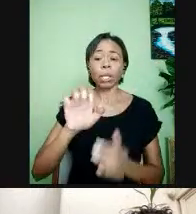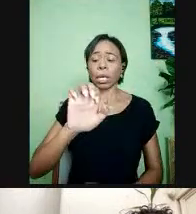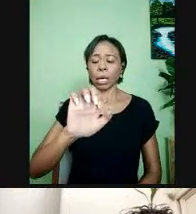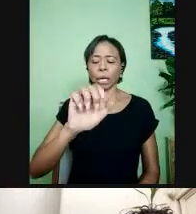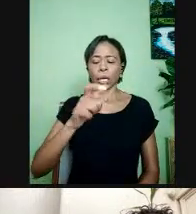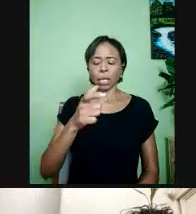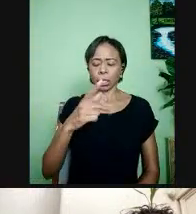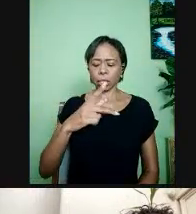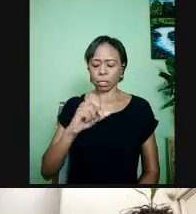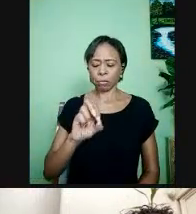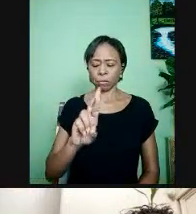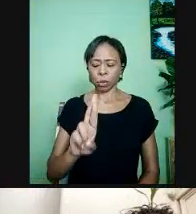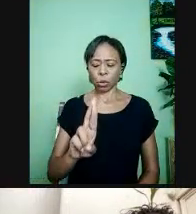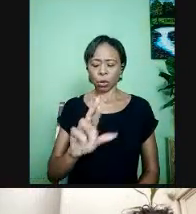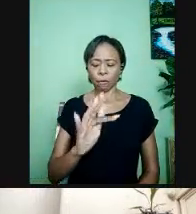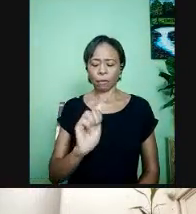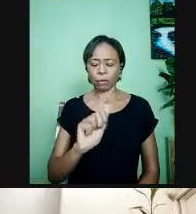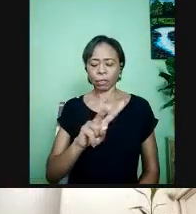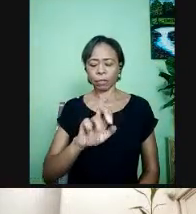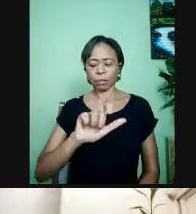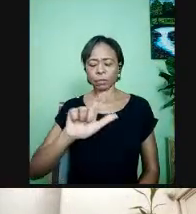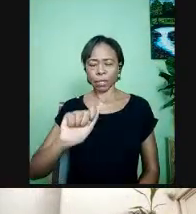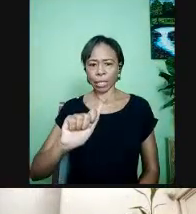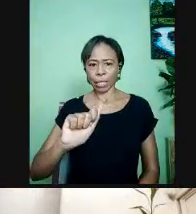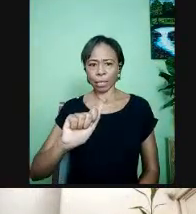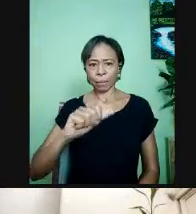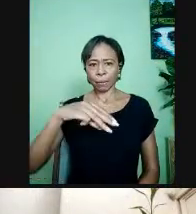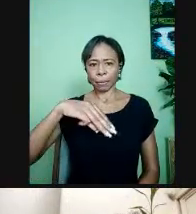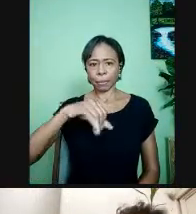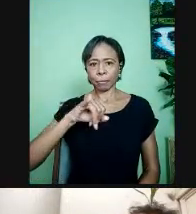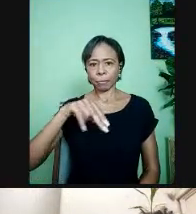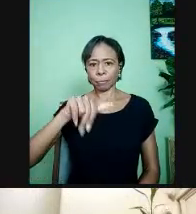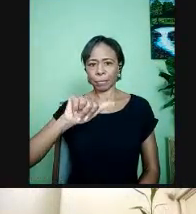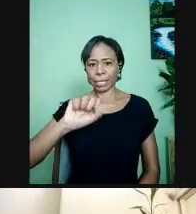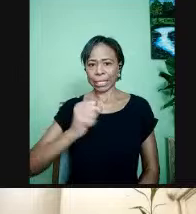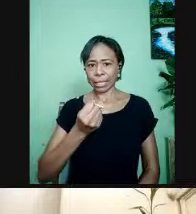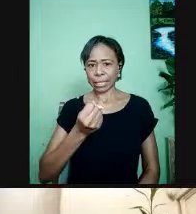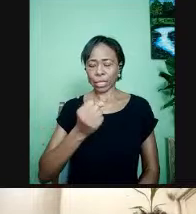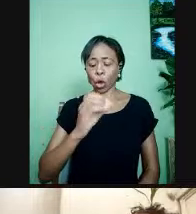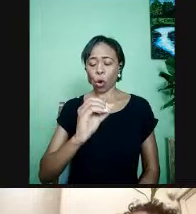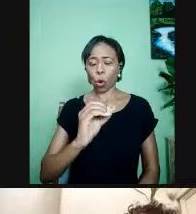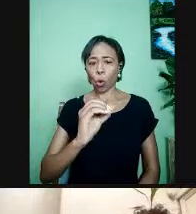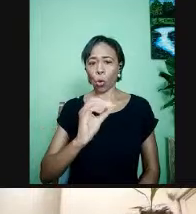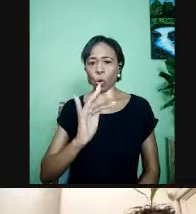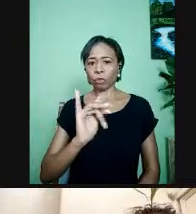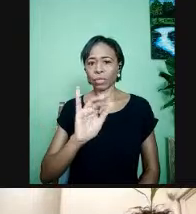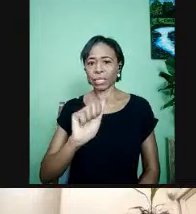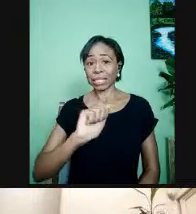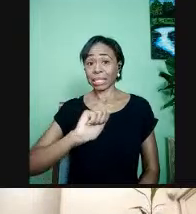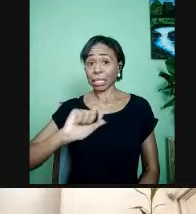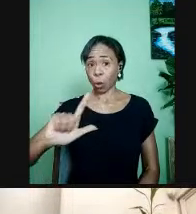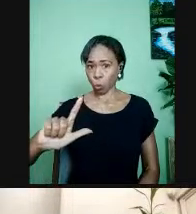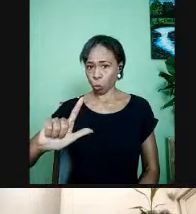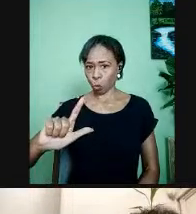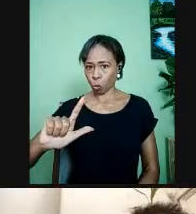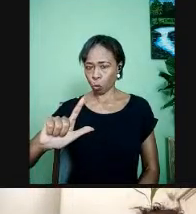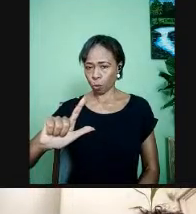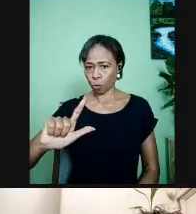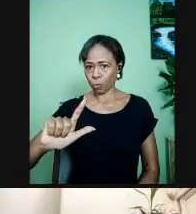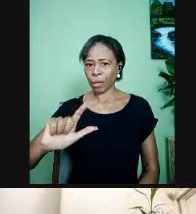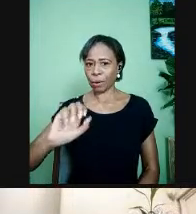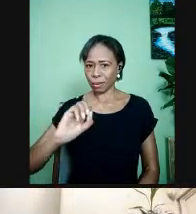Favela Minas Oficial. Ah, tá. @ Expo Favela Minas Oficial, tudo junto,